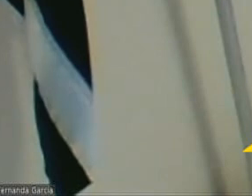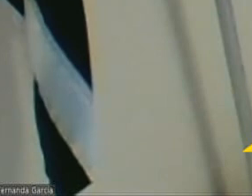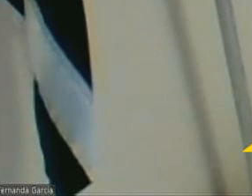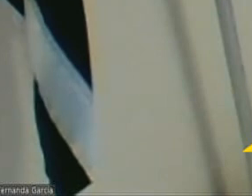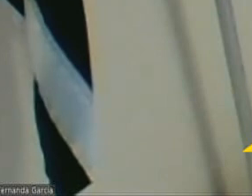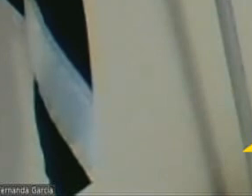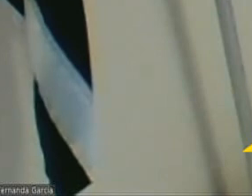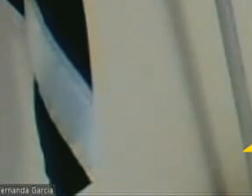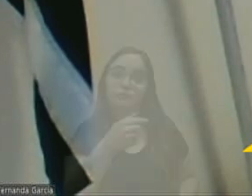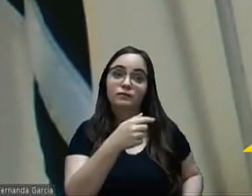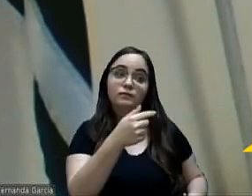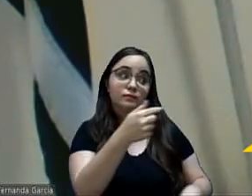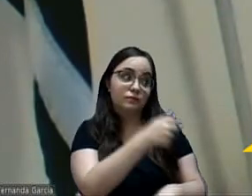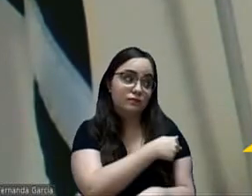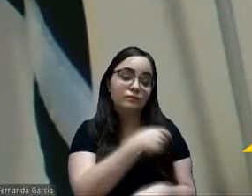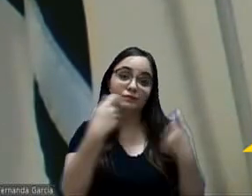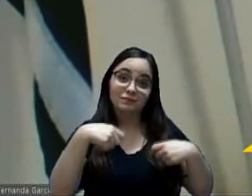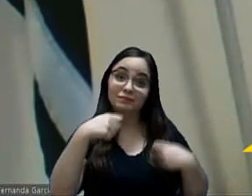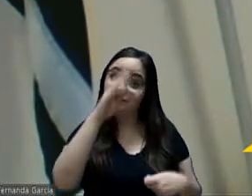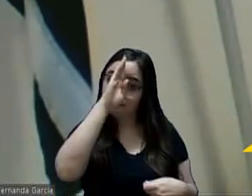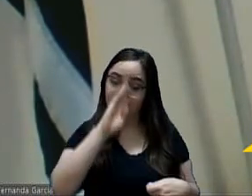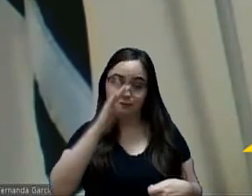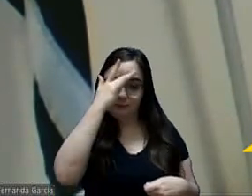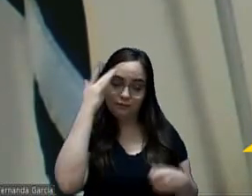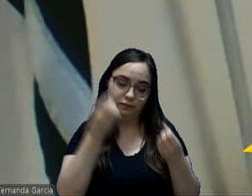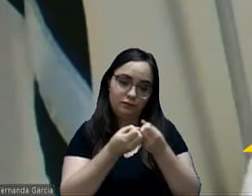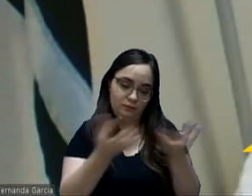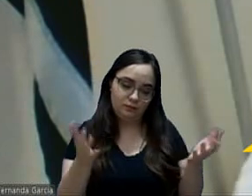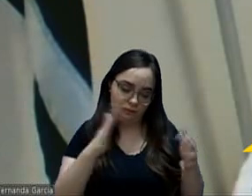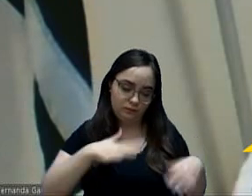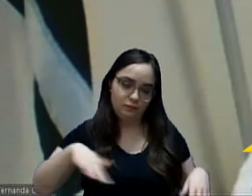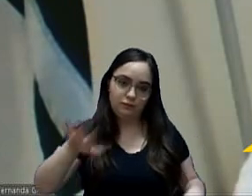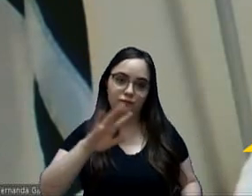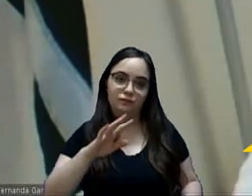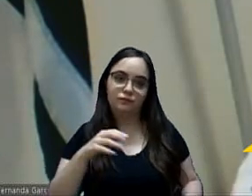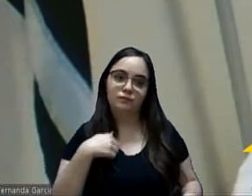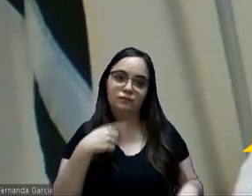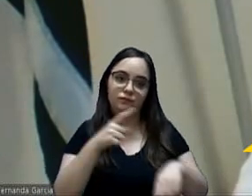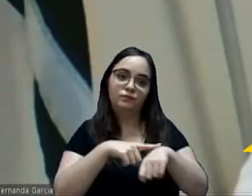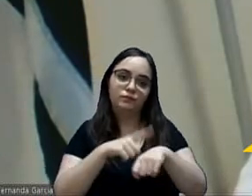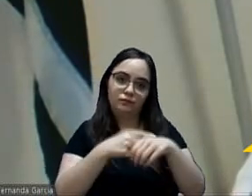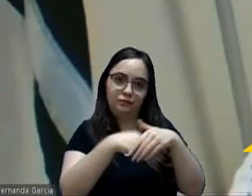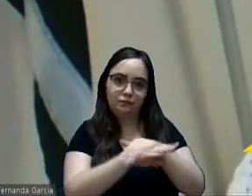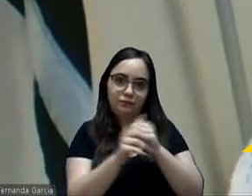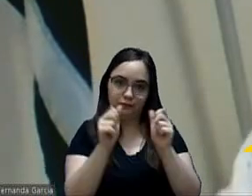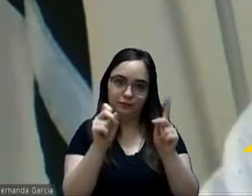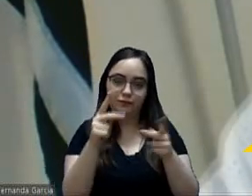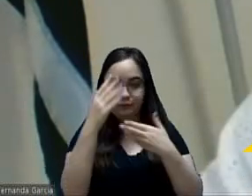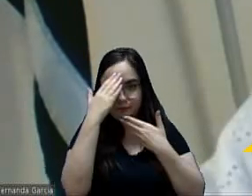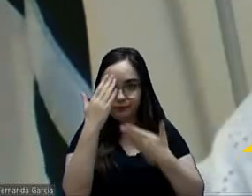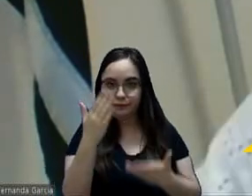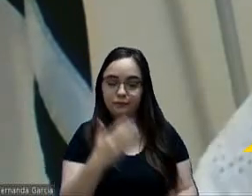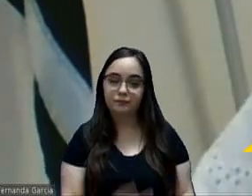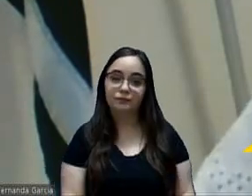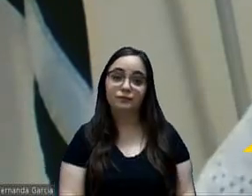vacina seja gratuita para todas e todos, né? Eu reservo meu tempo, senhor presidente. Obrigada.